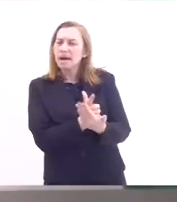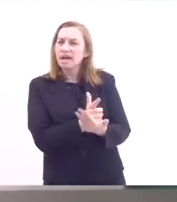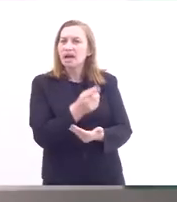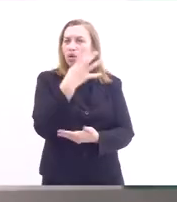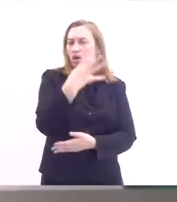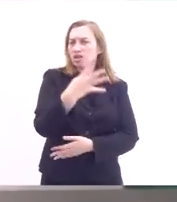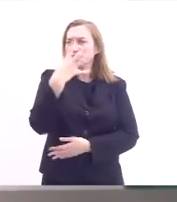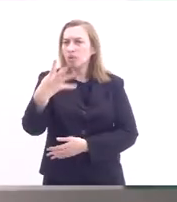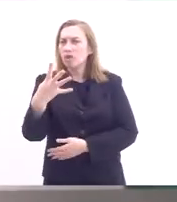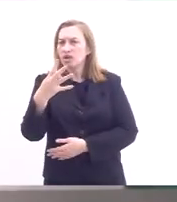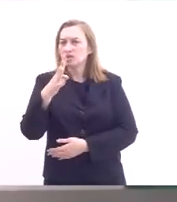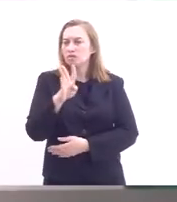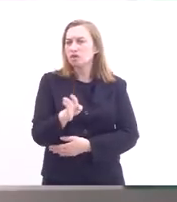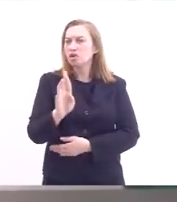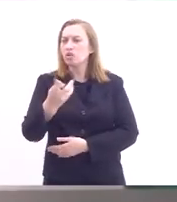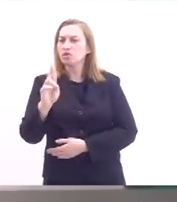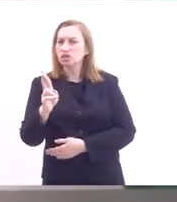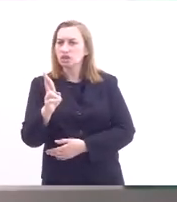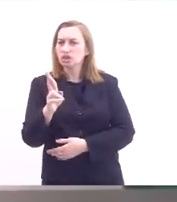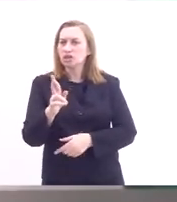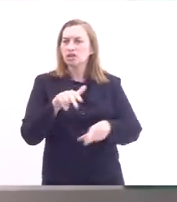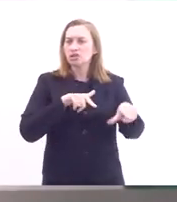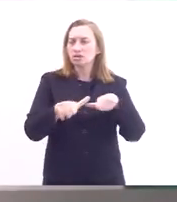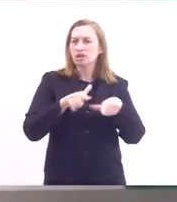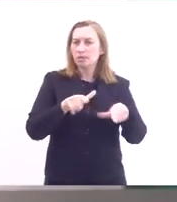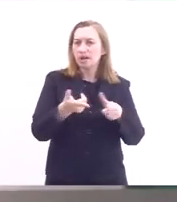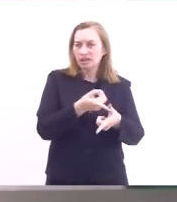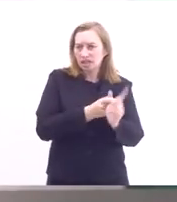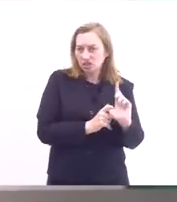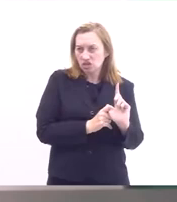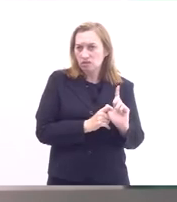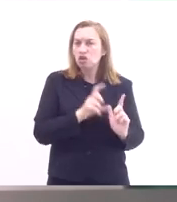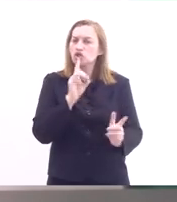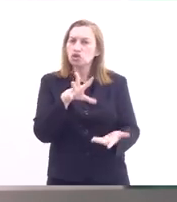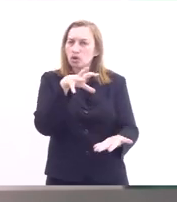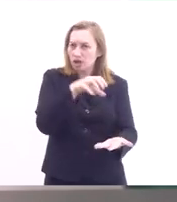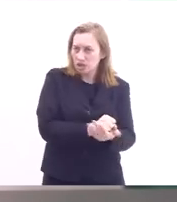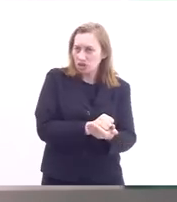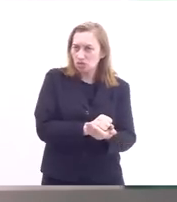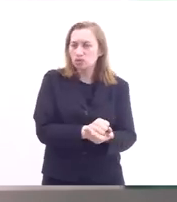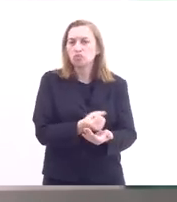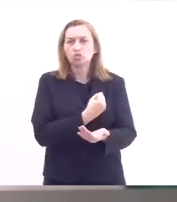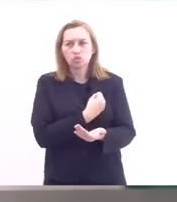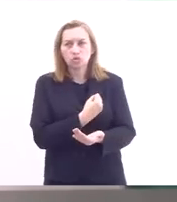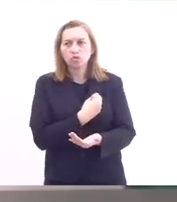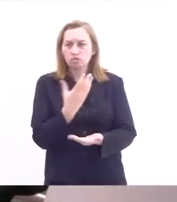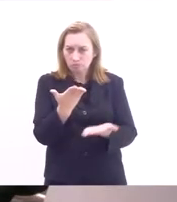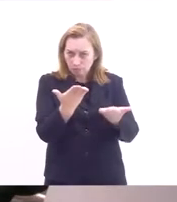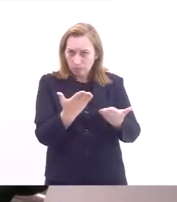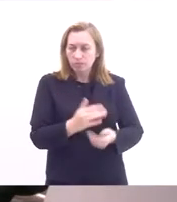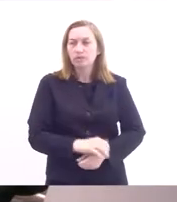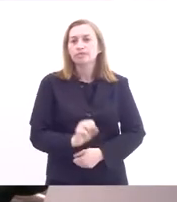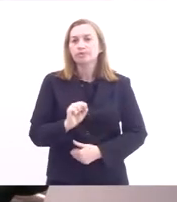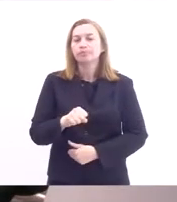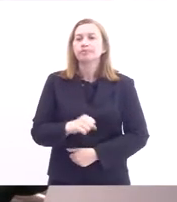44 bilhões de reais de serviço da dívida. Só o registro dos números. Por favor.